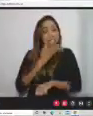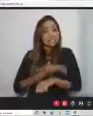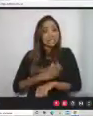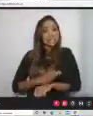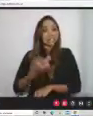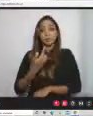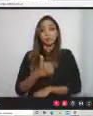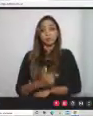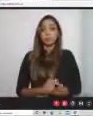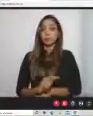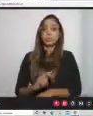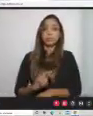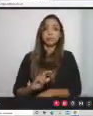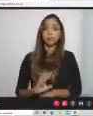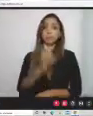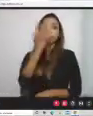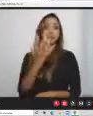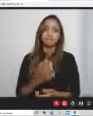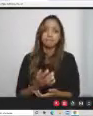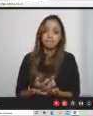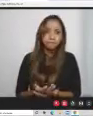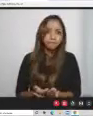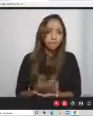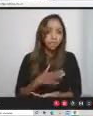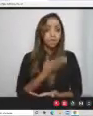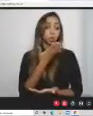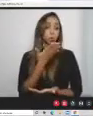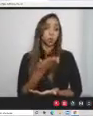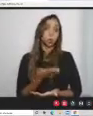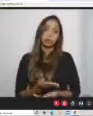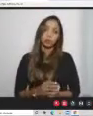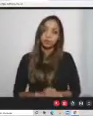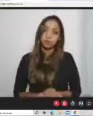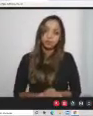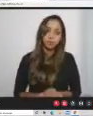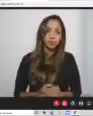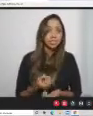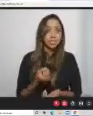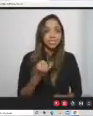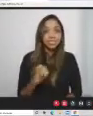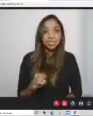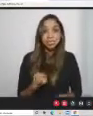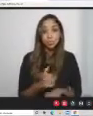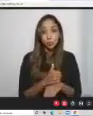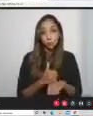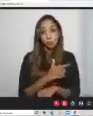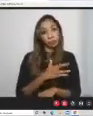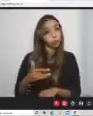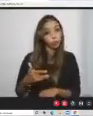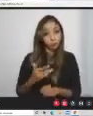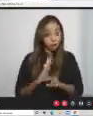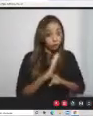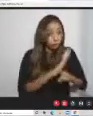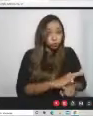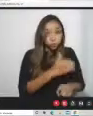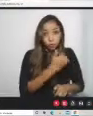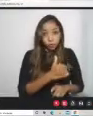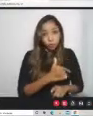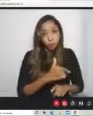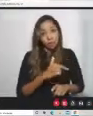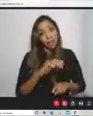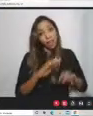tão despreparadas que se não for a ajuda de um profissional de saúde, muitas vezes, Marquinho, elas deixam de fazer o